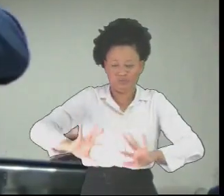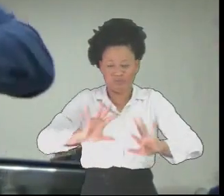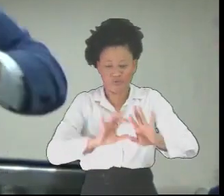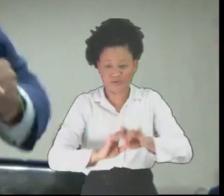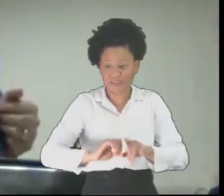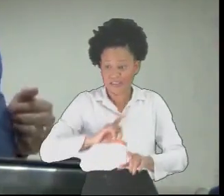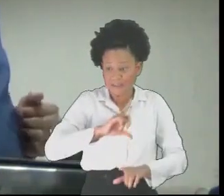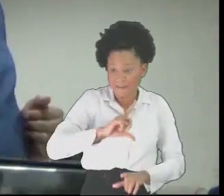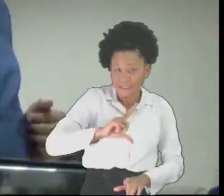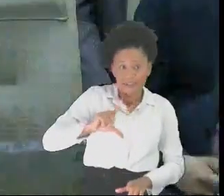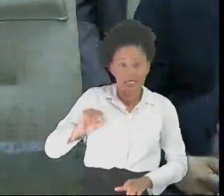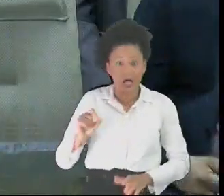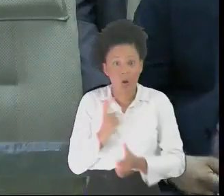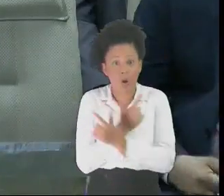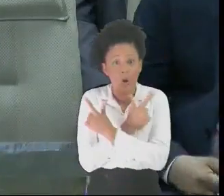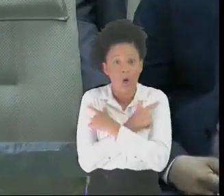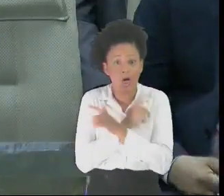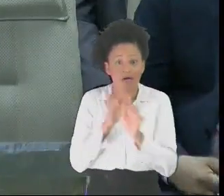saiu.